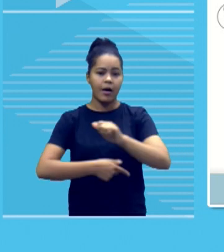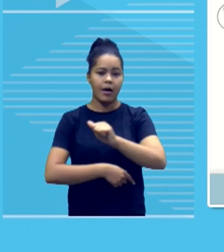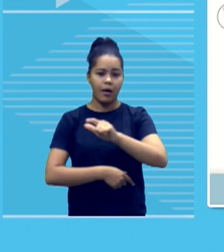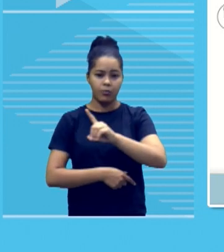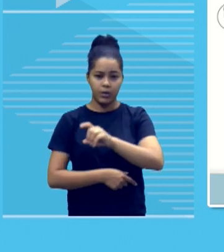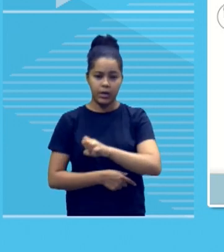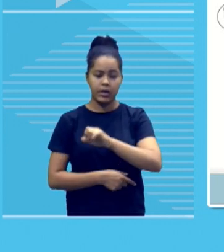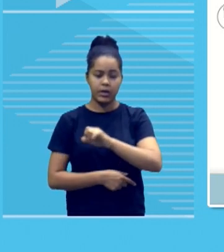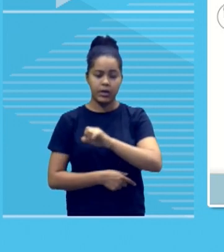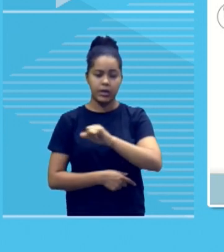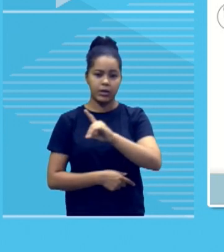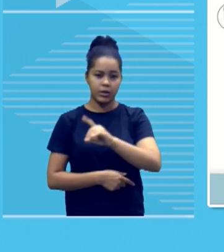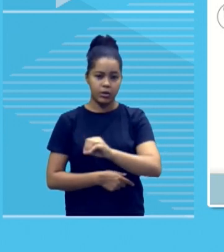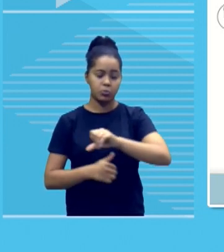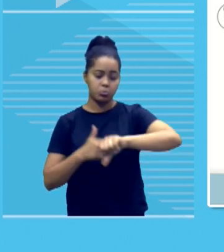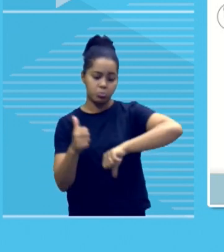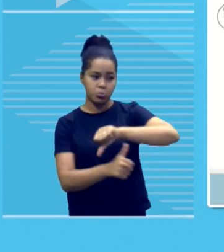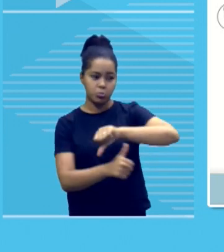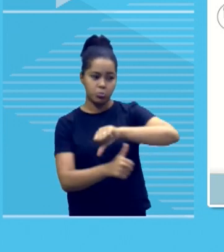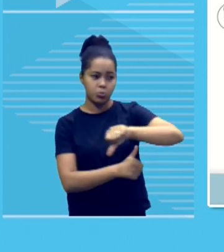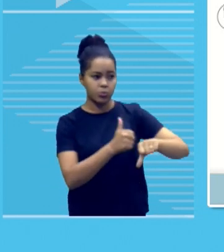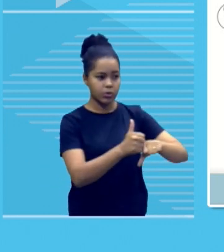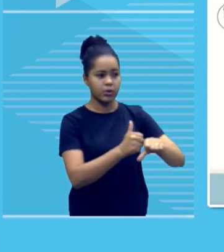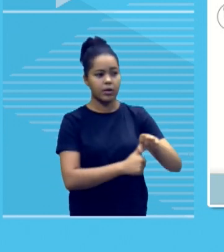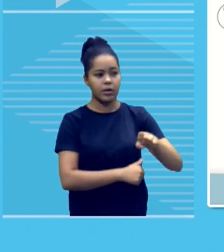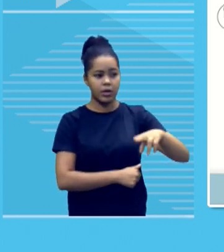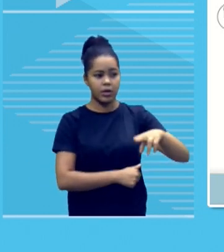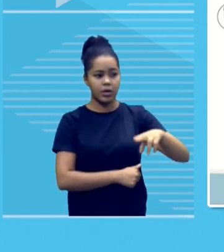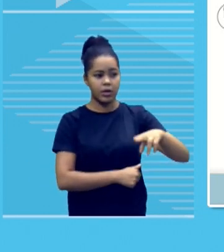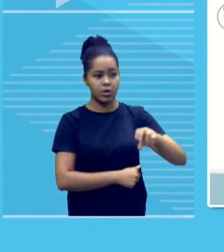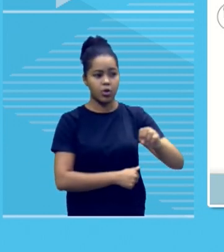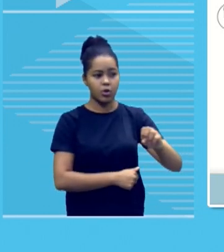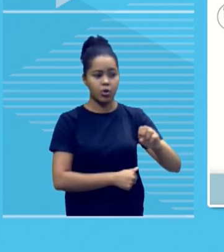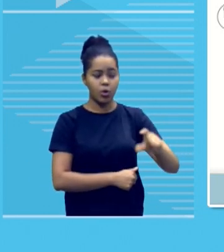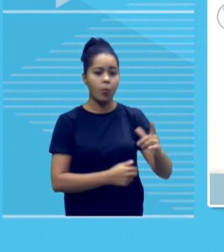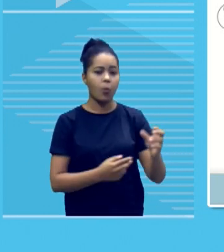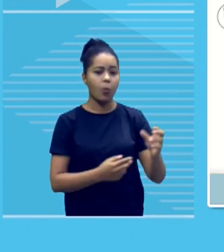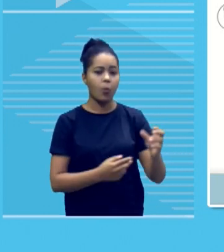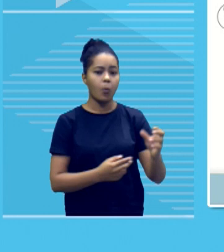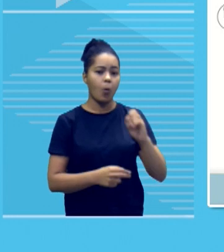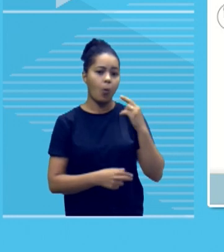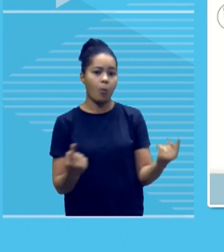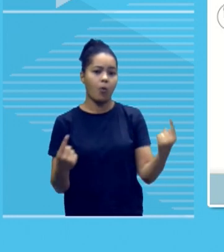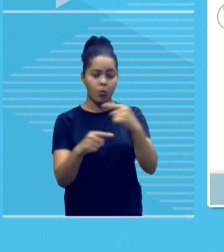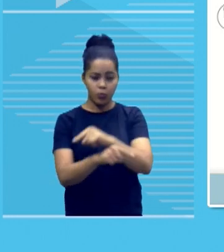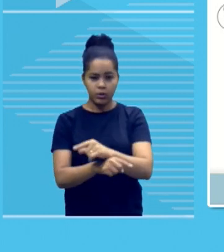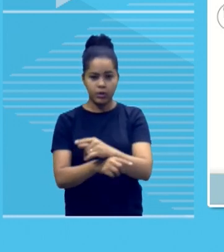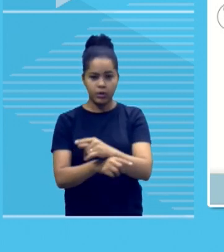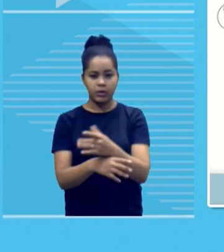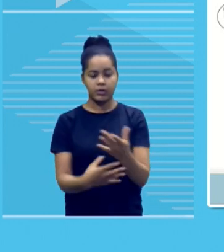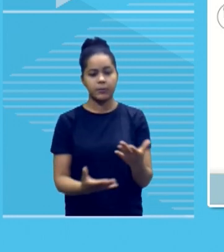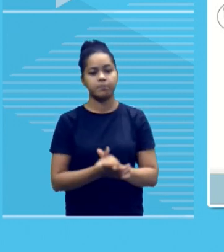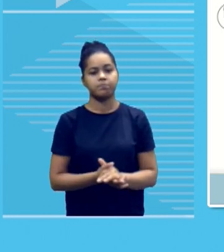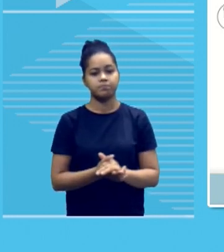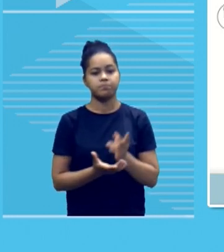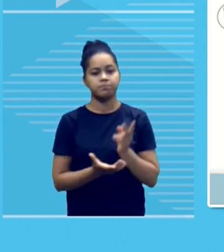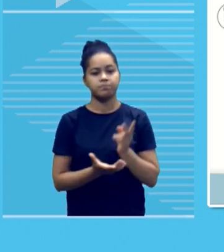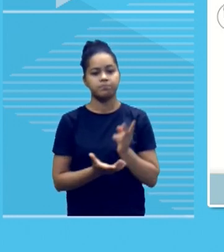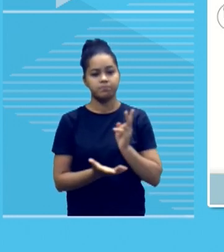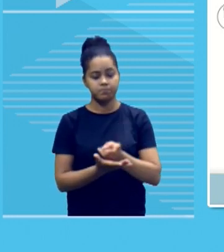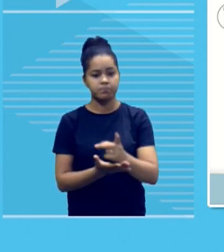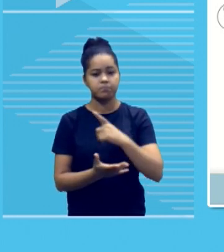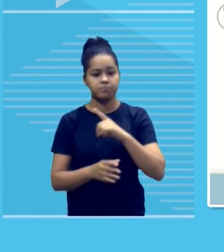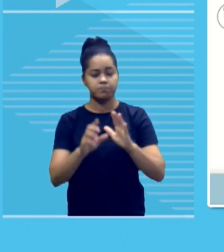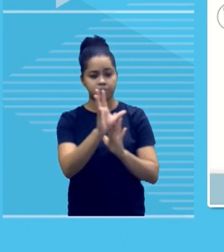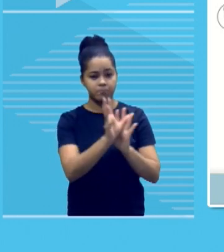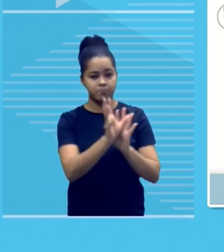enol cetona se transformando em enol enorme se transformar em Sertão então fica essa dica todo o exemplo que tiver é equilíbrio